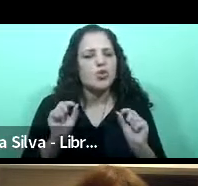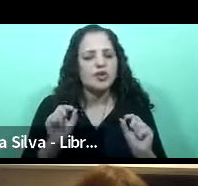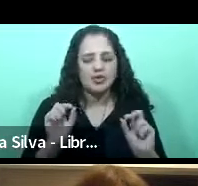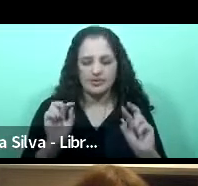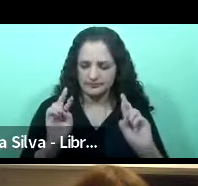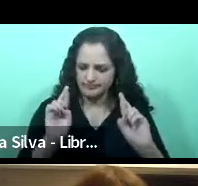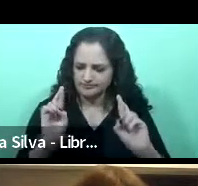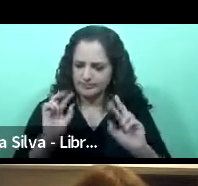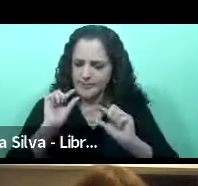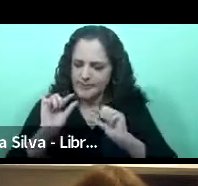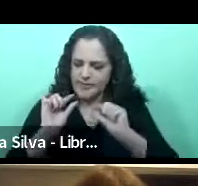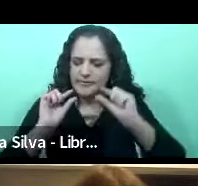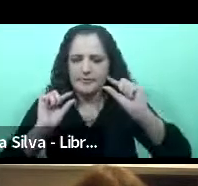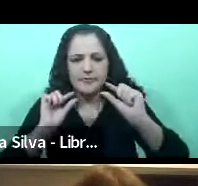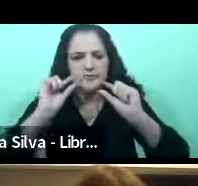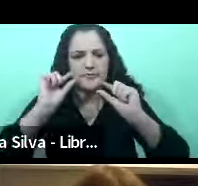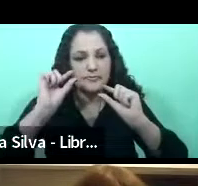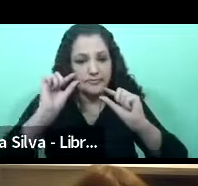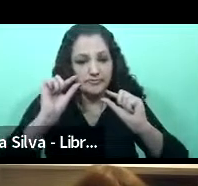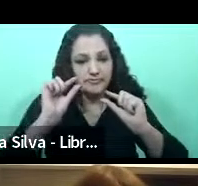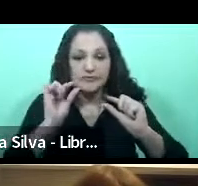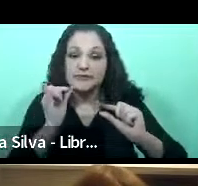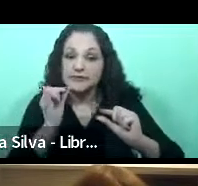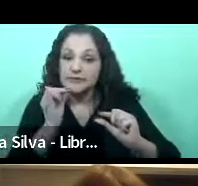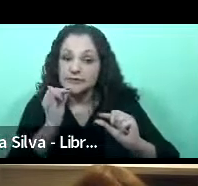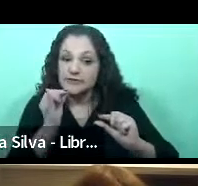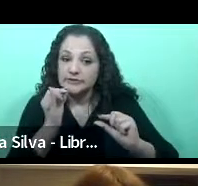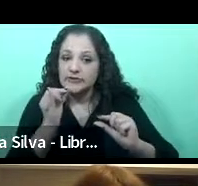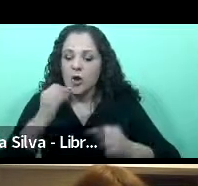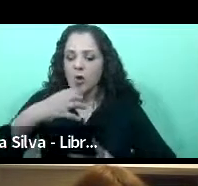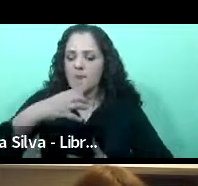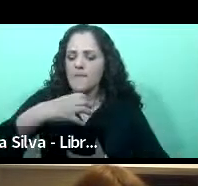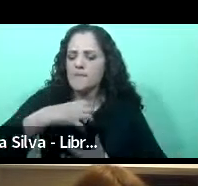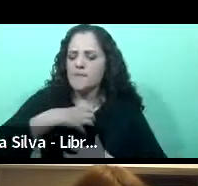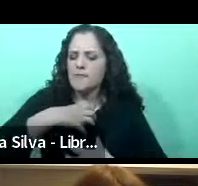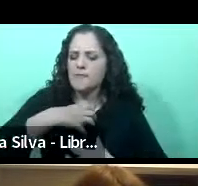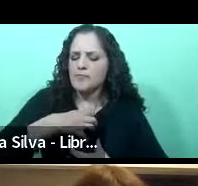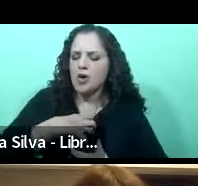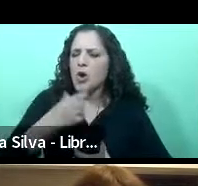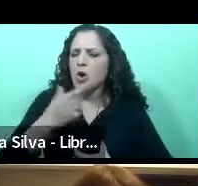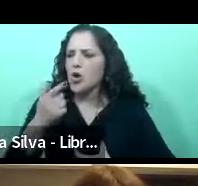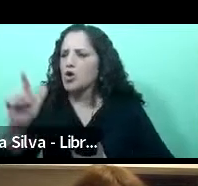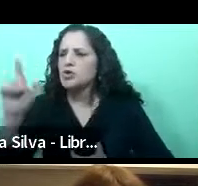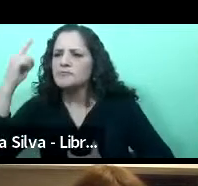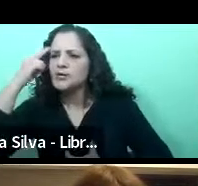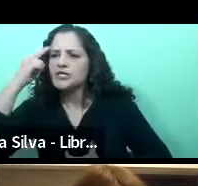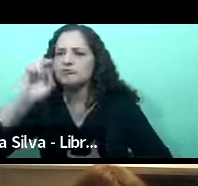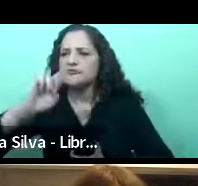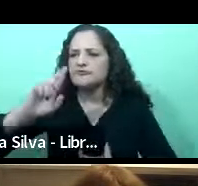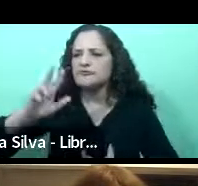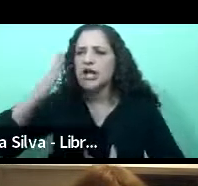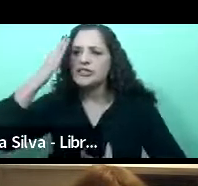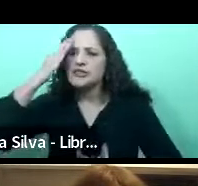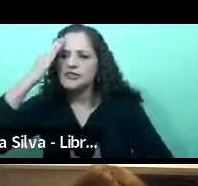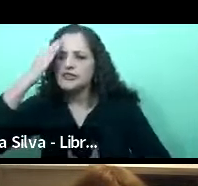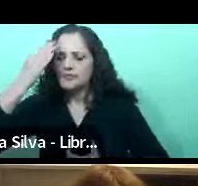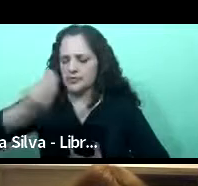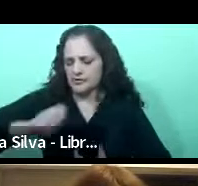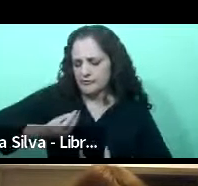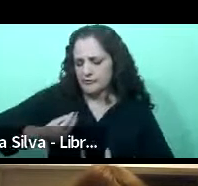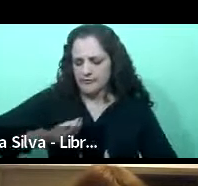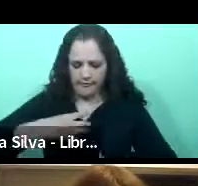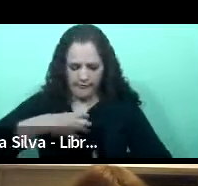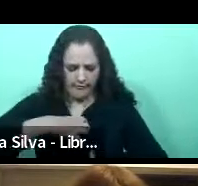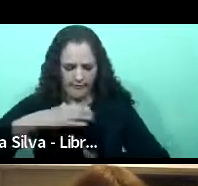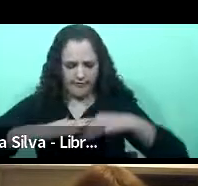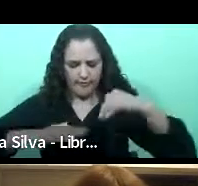ou seja, impor esses modos, muitos outros de pensar, saber, estar, ser, sentir,